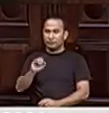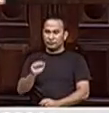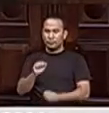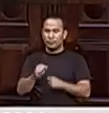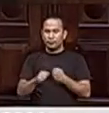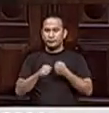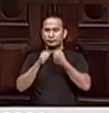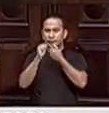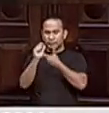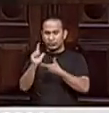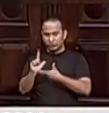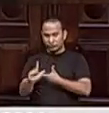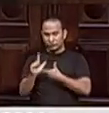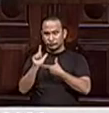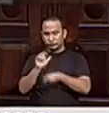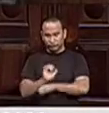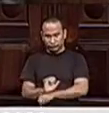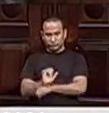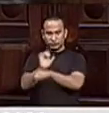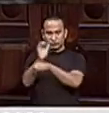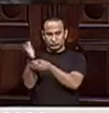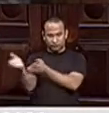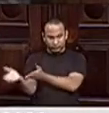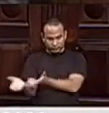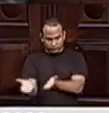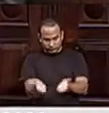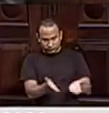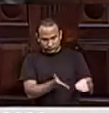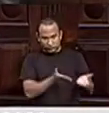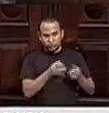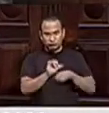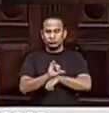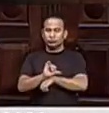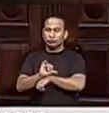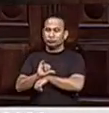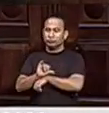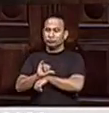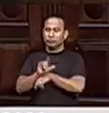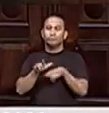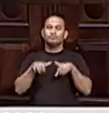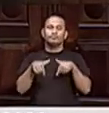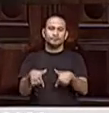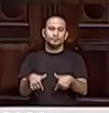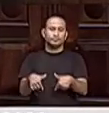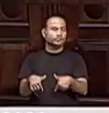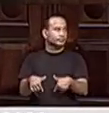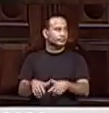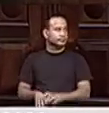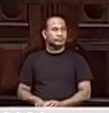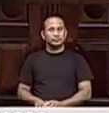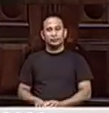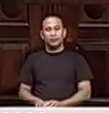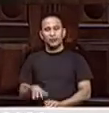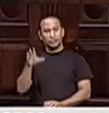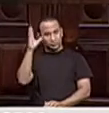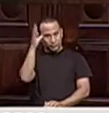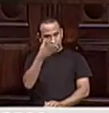Legislativo Estadual viesse sobre ela se manifestar,